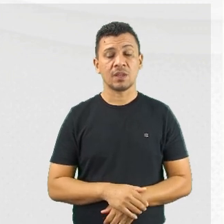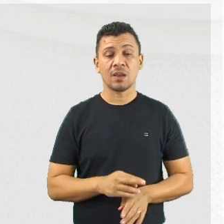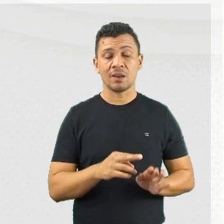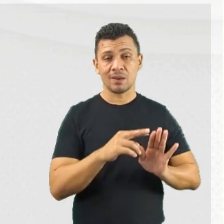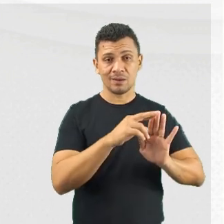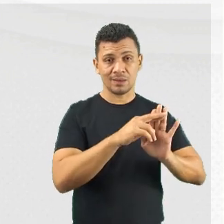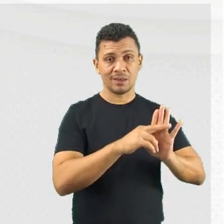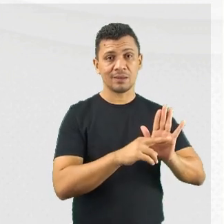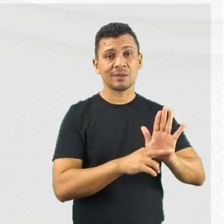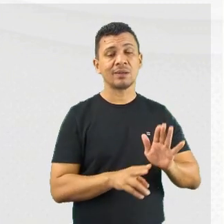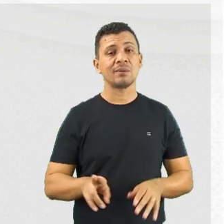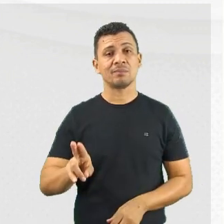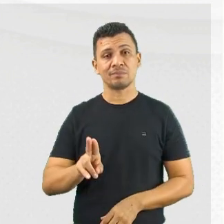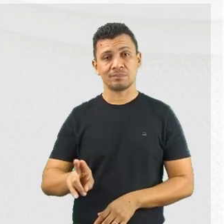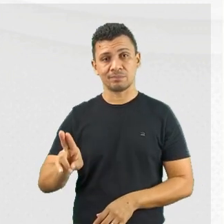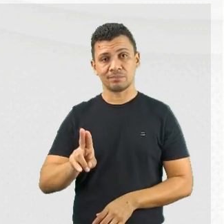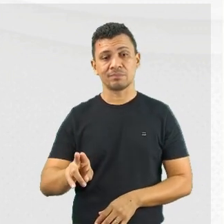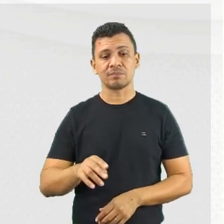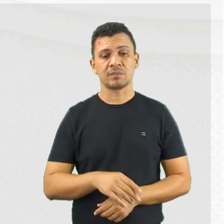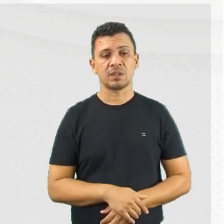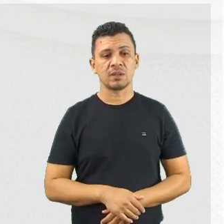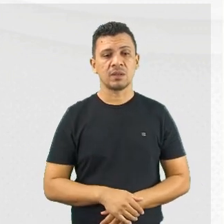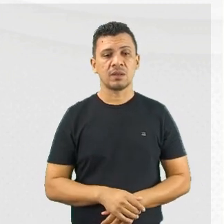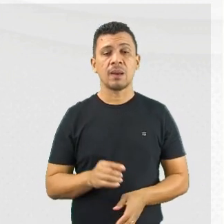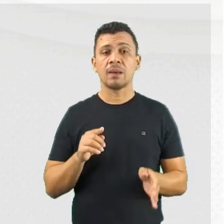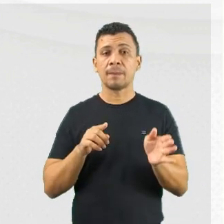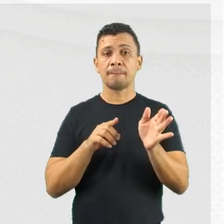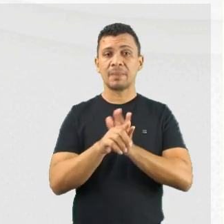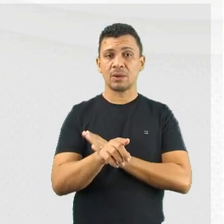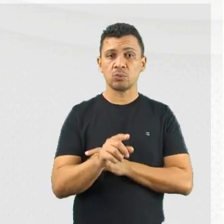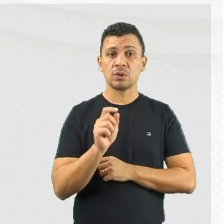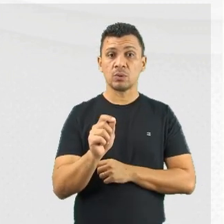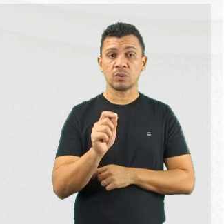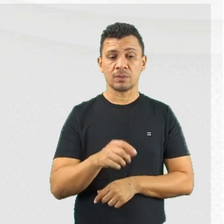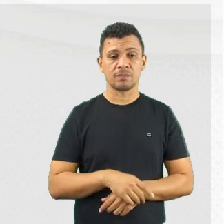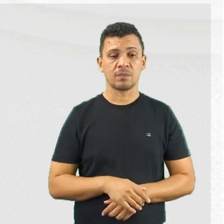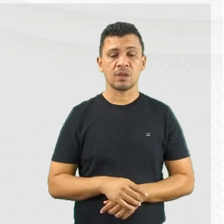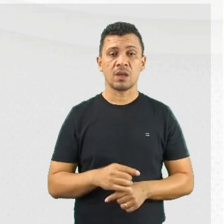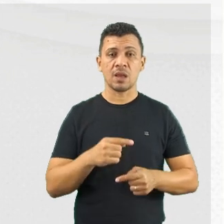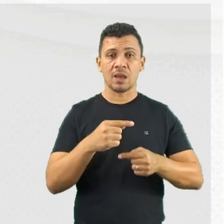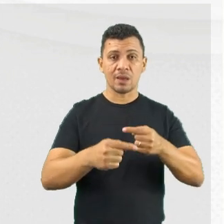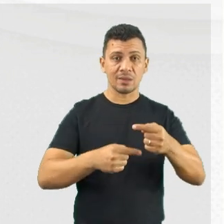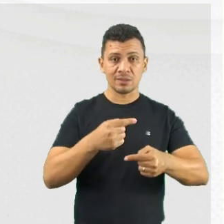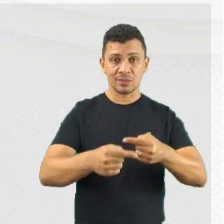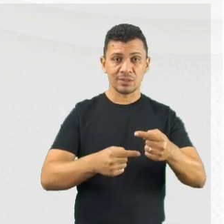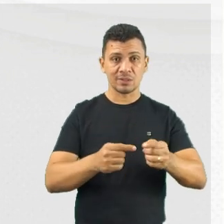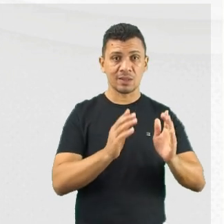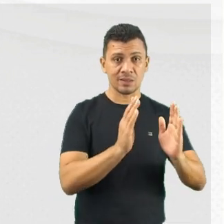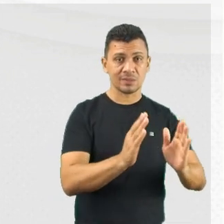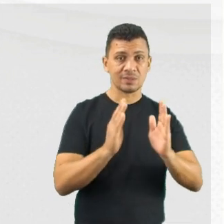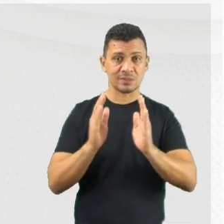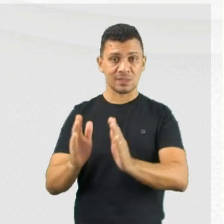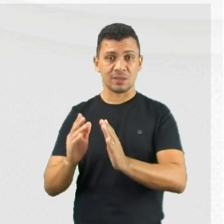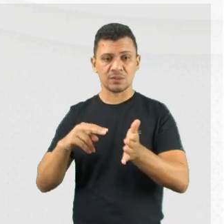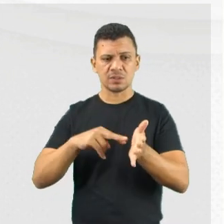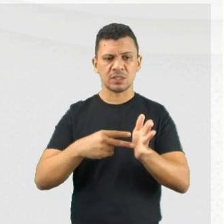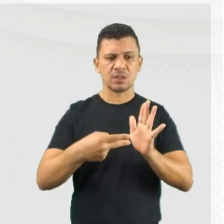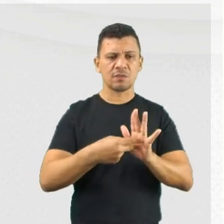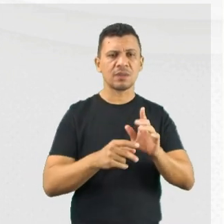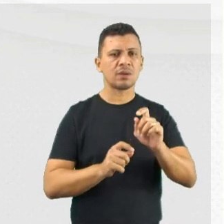ó. Se a questão está me afirmando que a resistência, que eles estão em série, significa